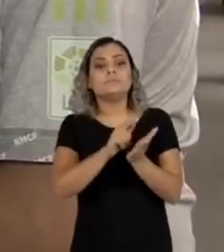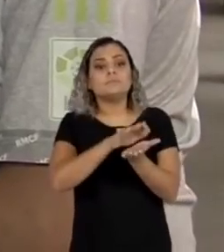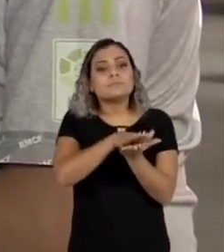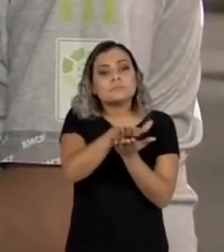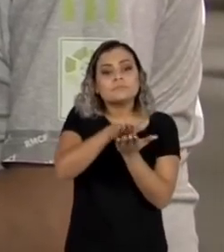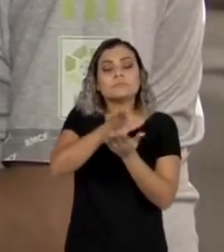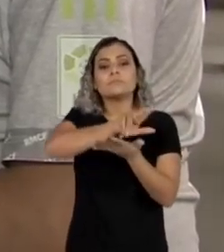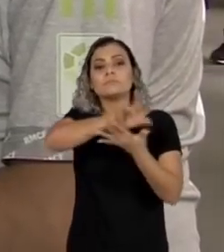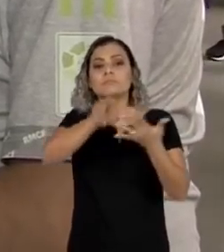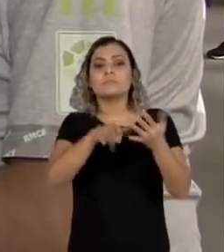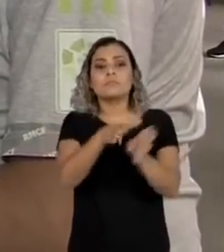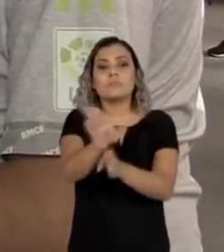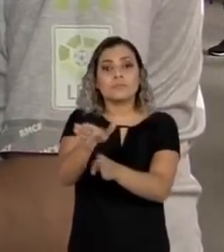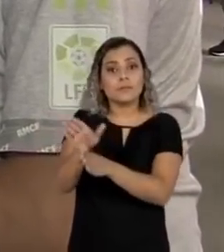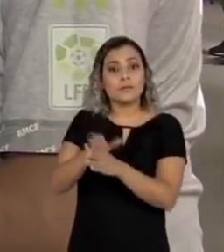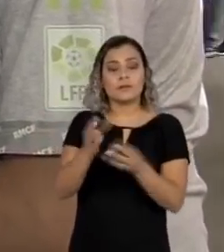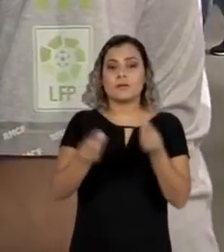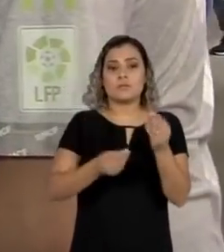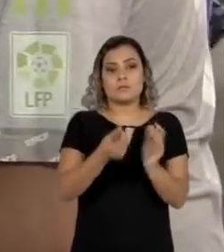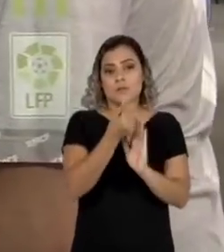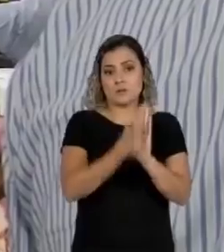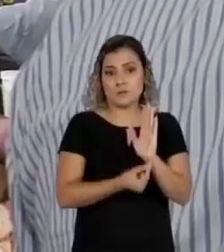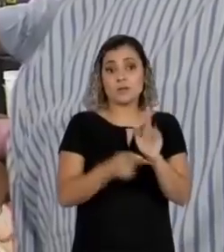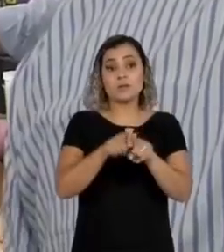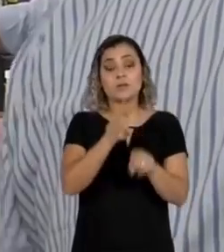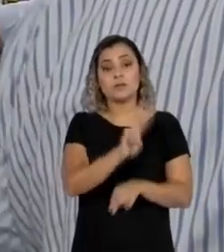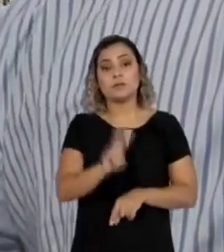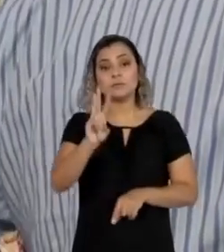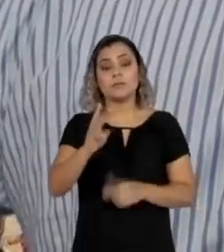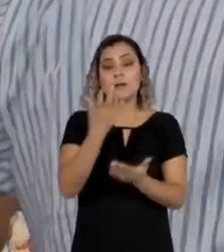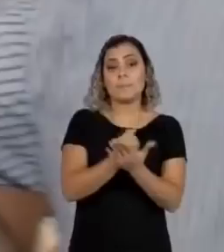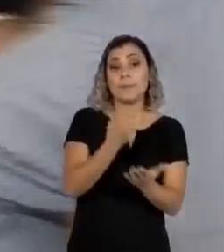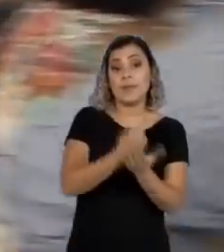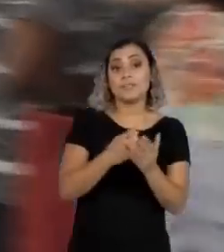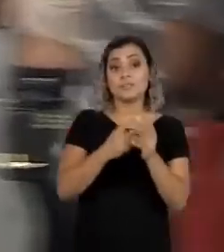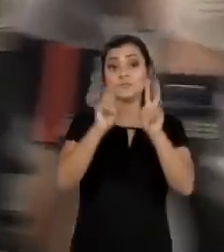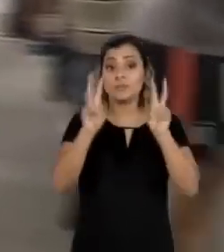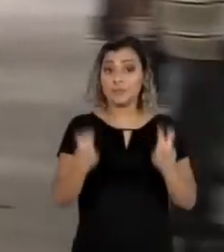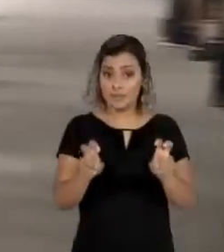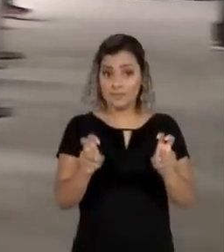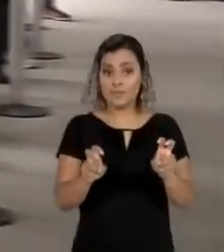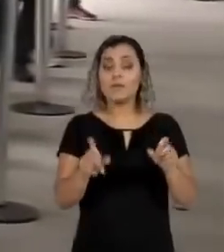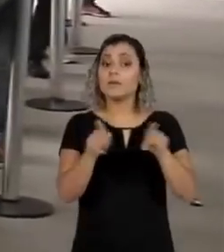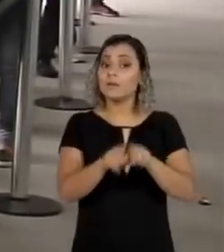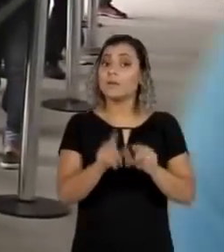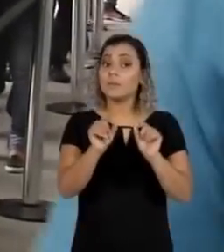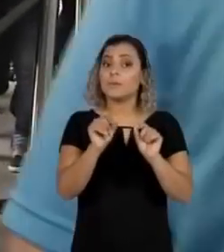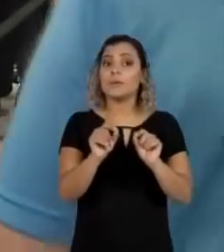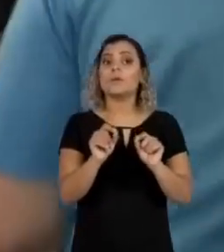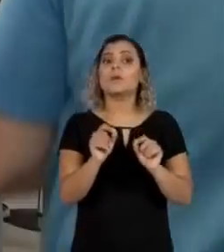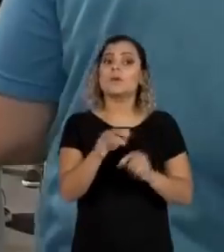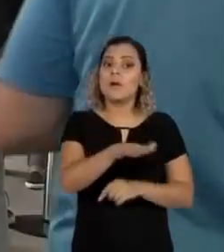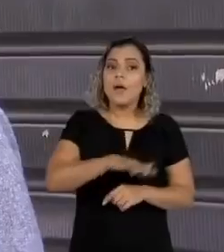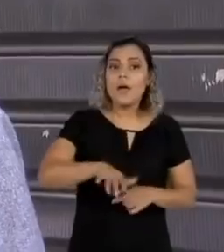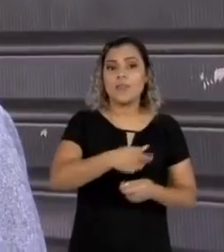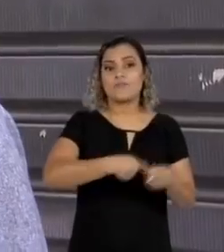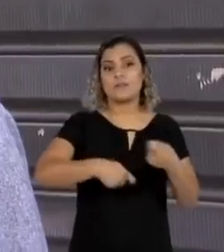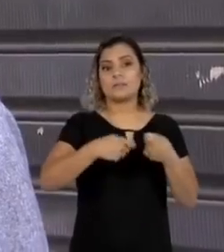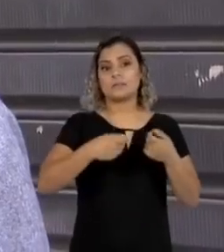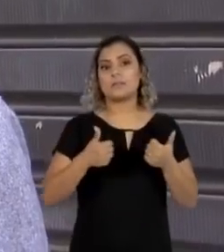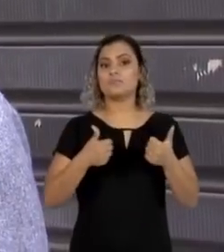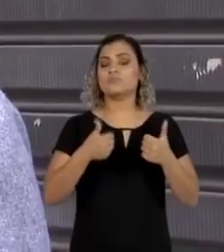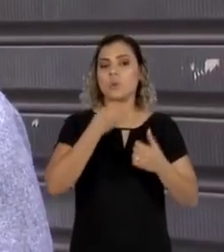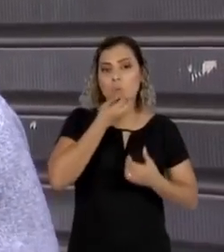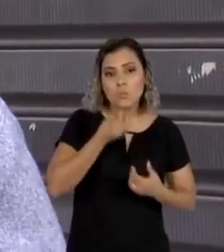educação financeira. Também está prevista a criação de um site e um aplicativo sobre o tema, além do índice de saúde financeira. Só